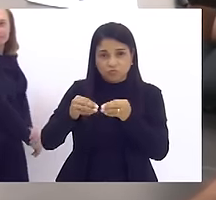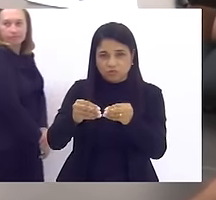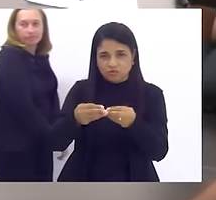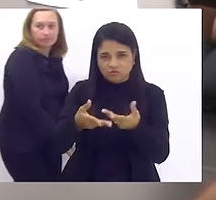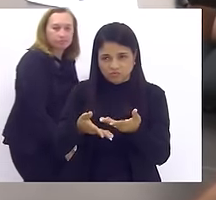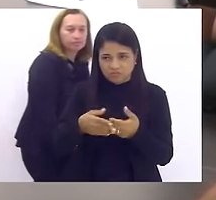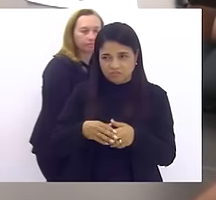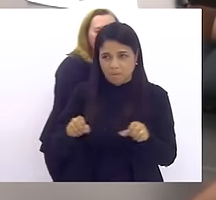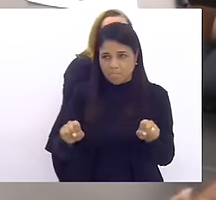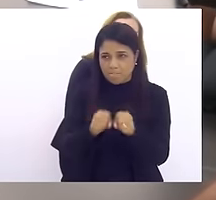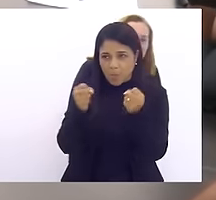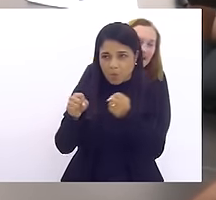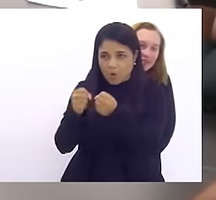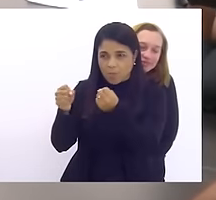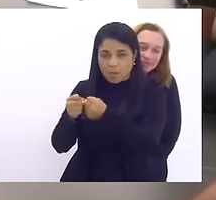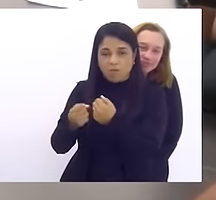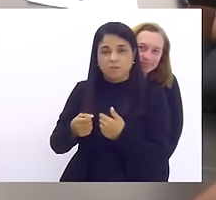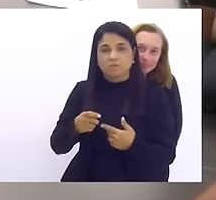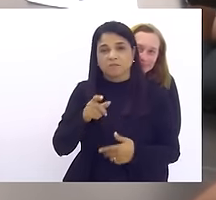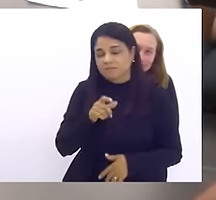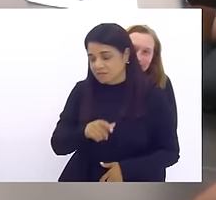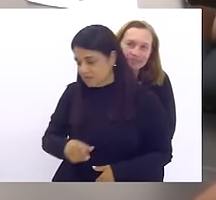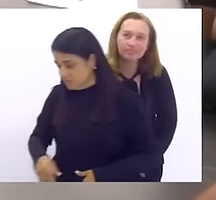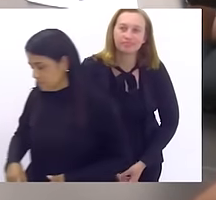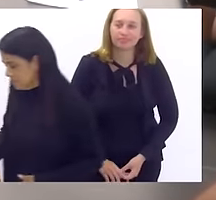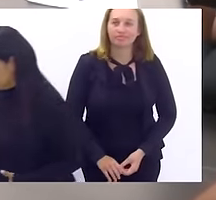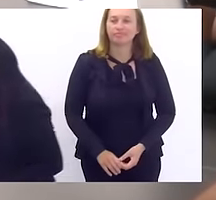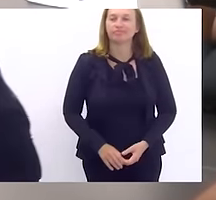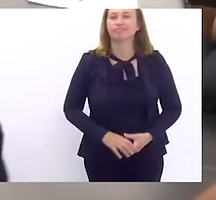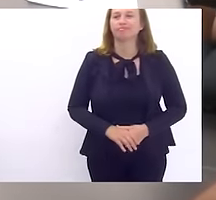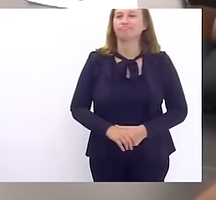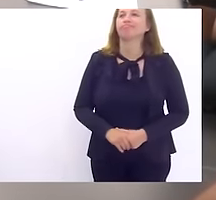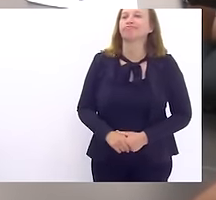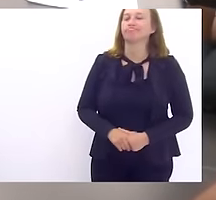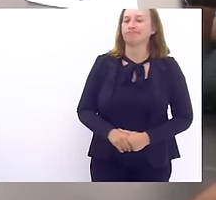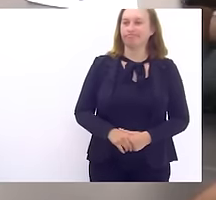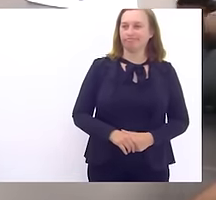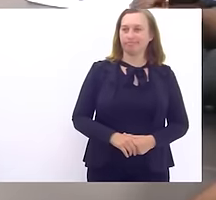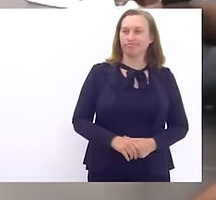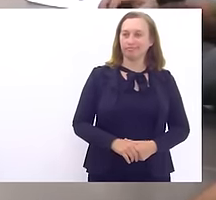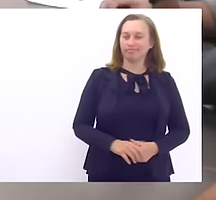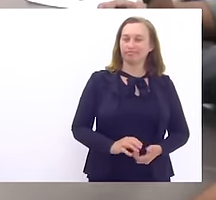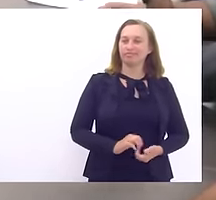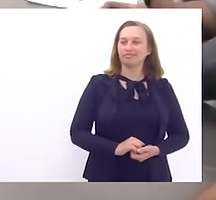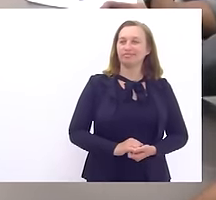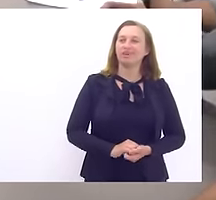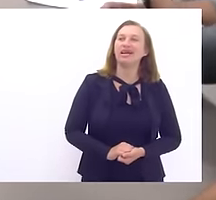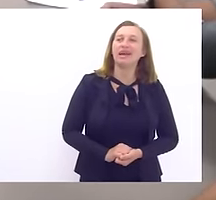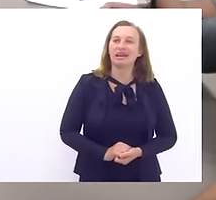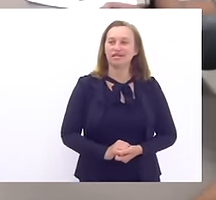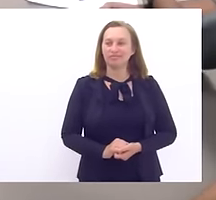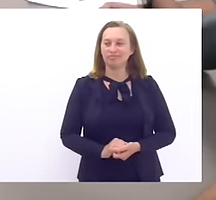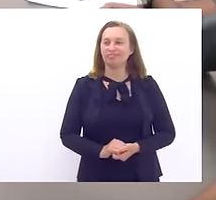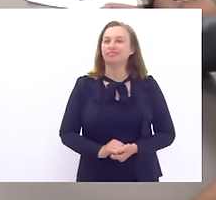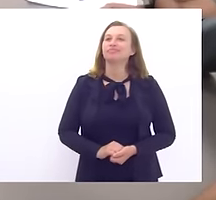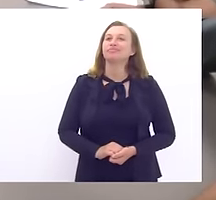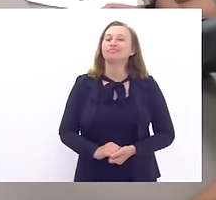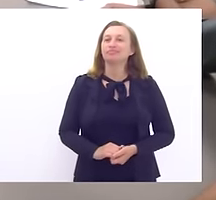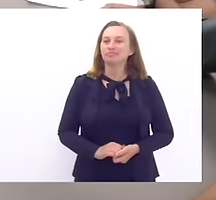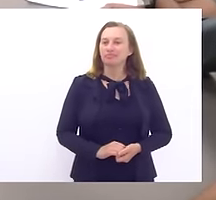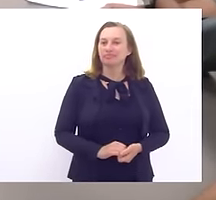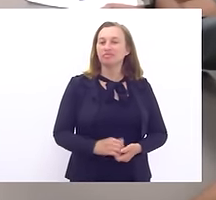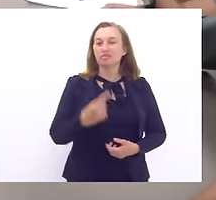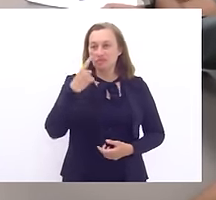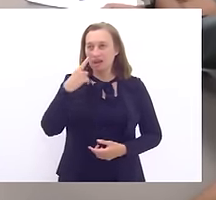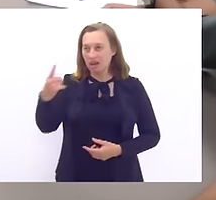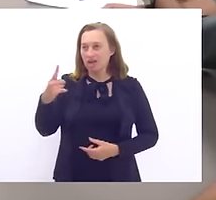e a pessoa ainda paga para ter seu carro deteriorado visita pega um carro que está sendo pago pelo Estado para vocês vai